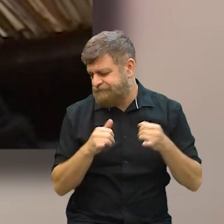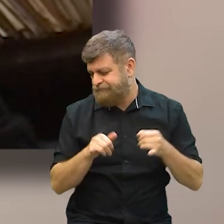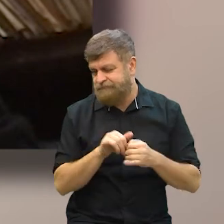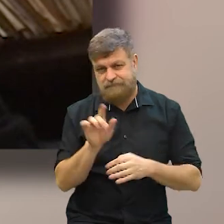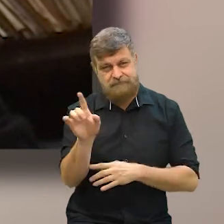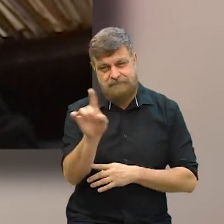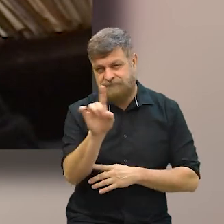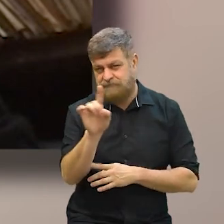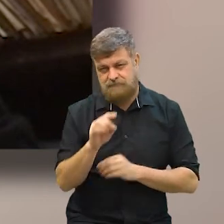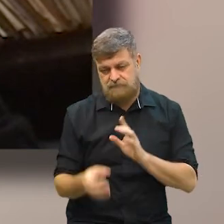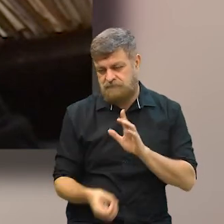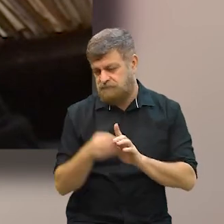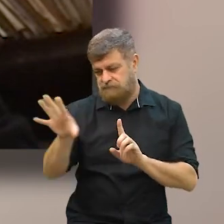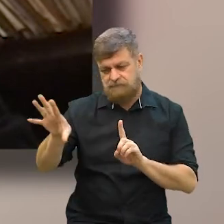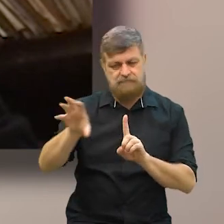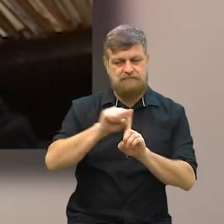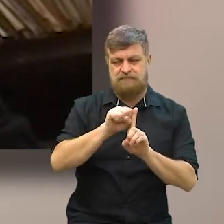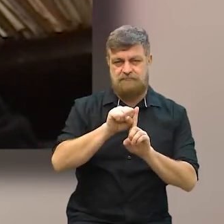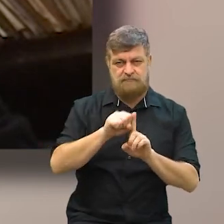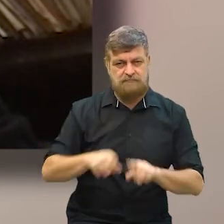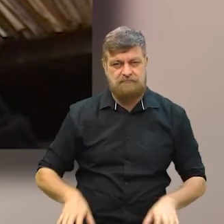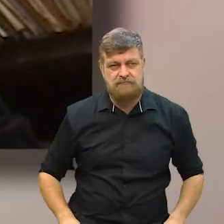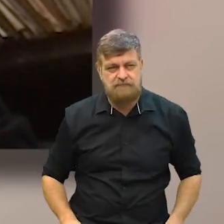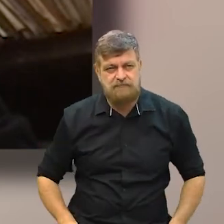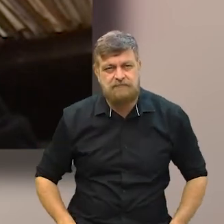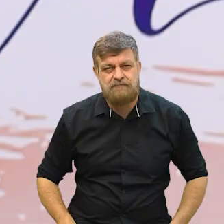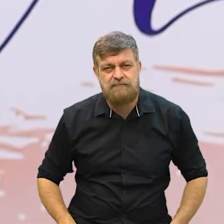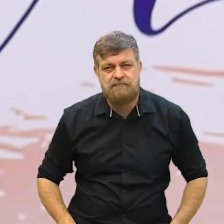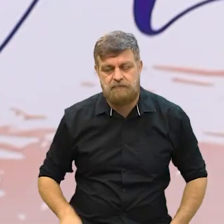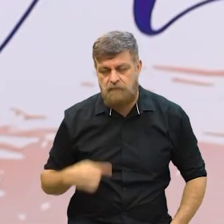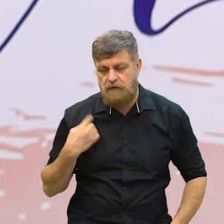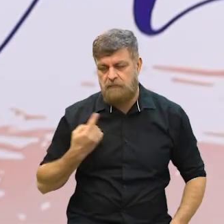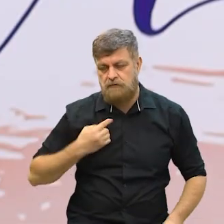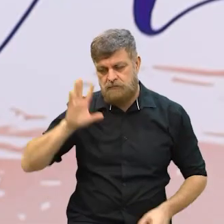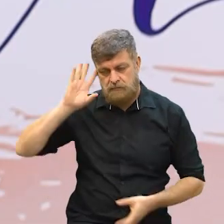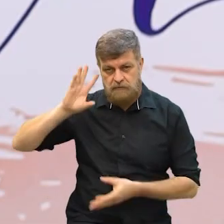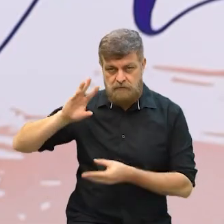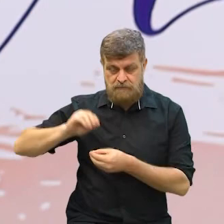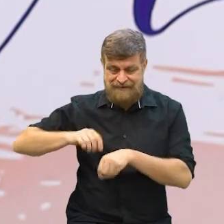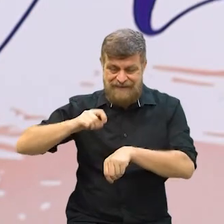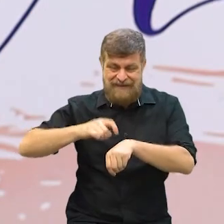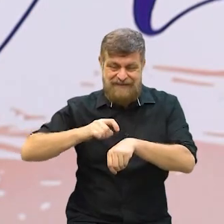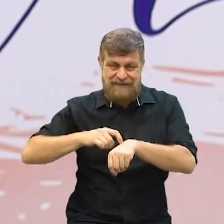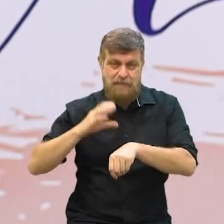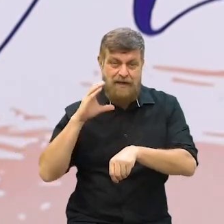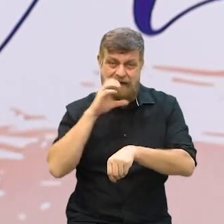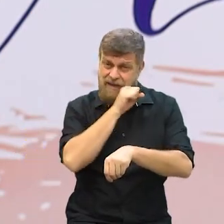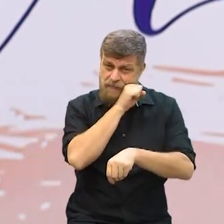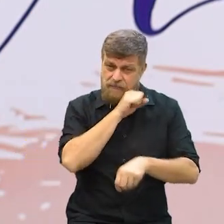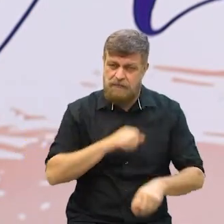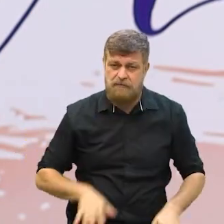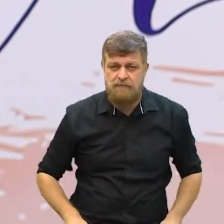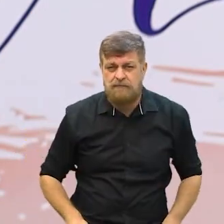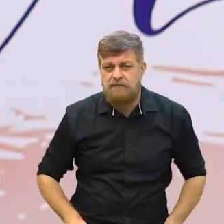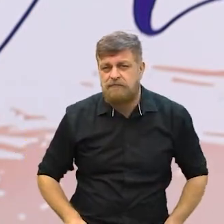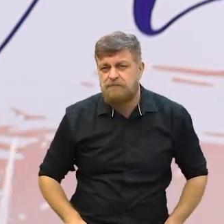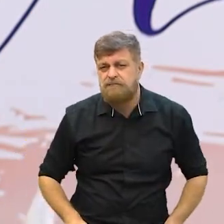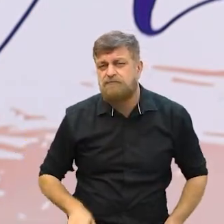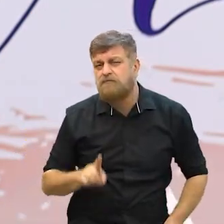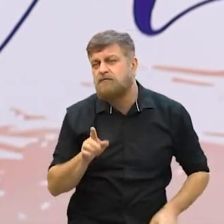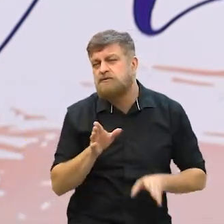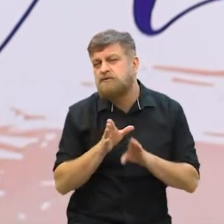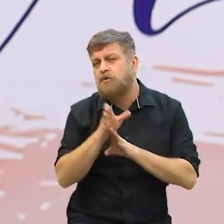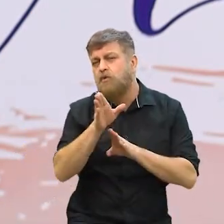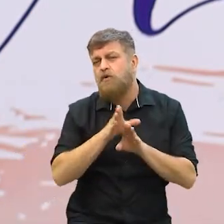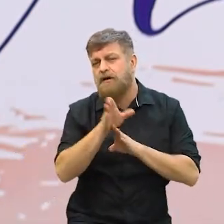Essa não é uma forma de transmissão possível. E doutor, para a gente encerrar, porque infelizmente nosso tempo é curto, o que